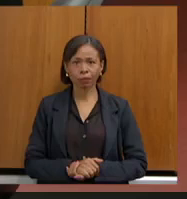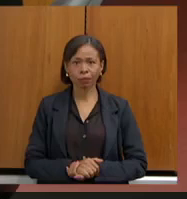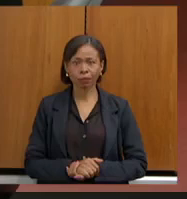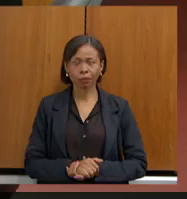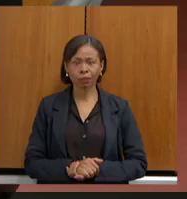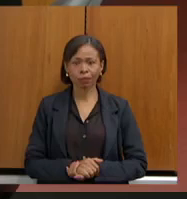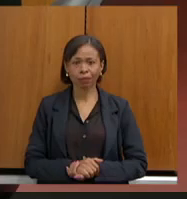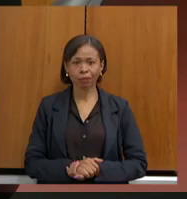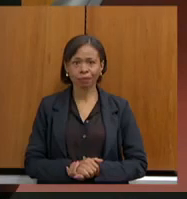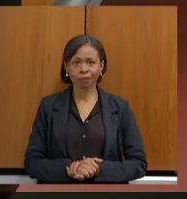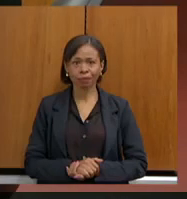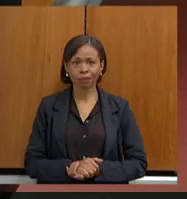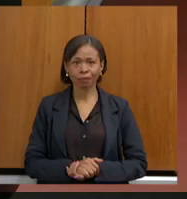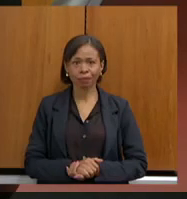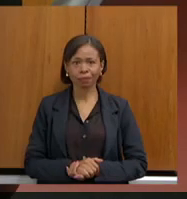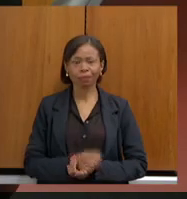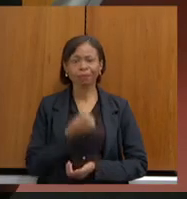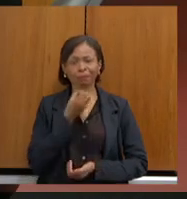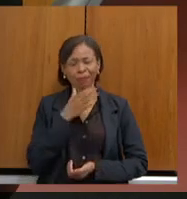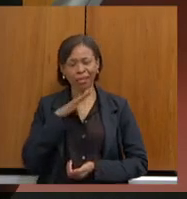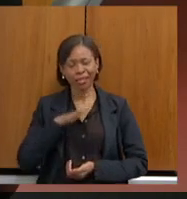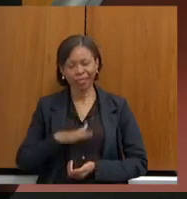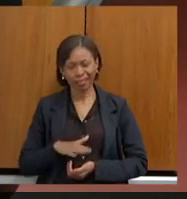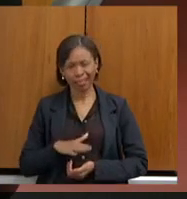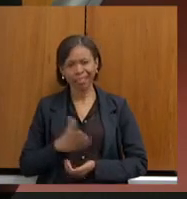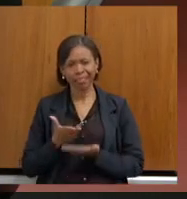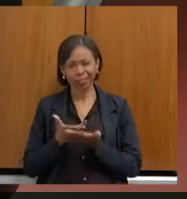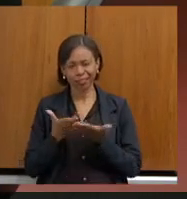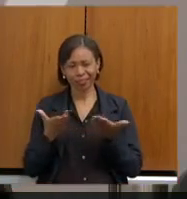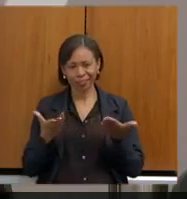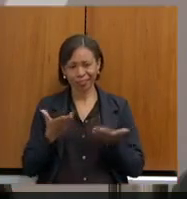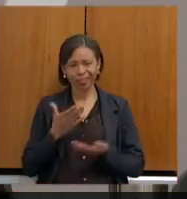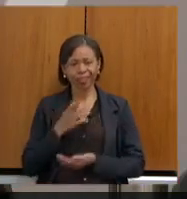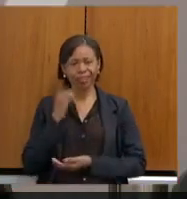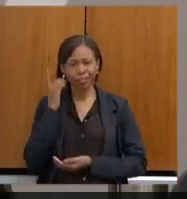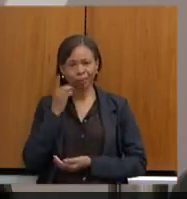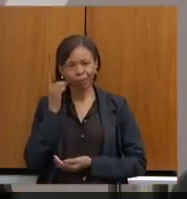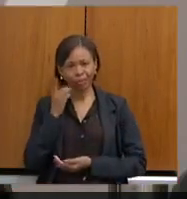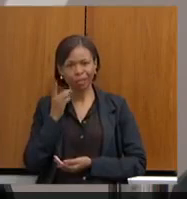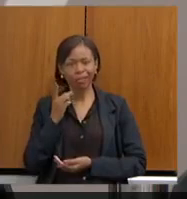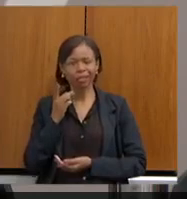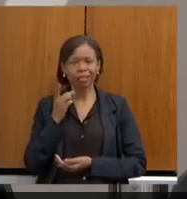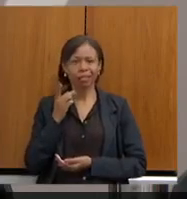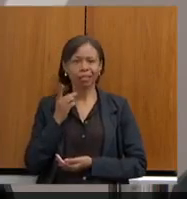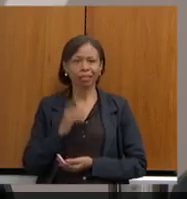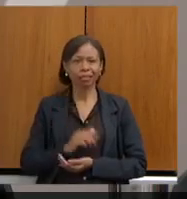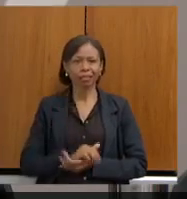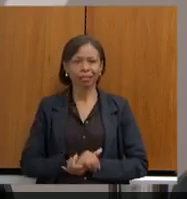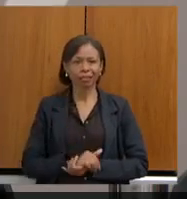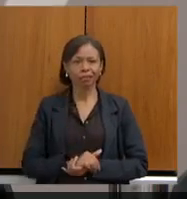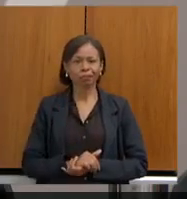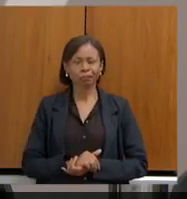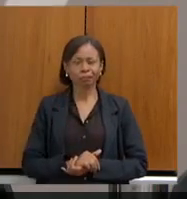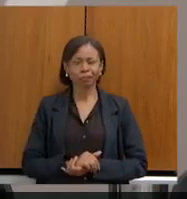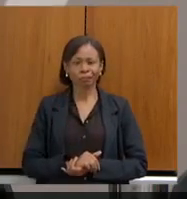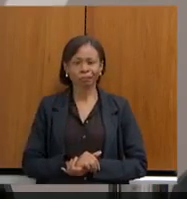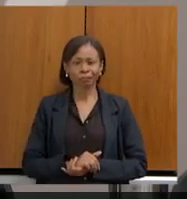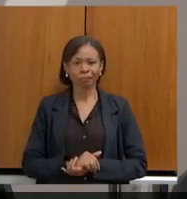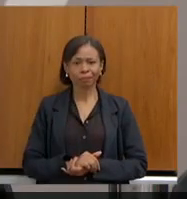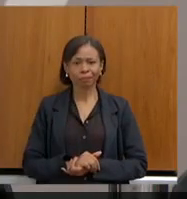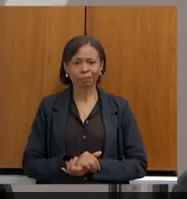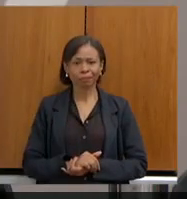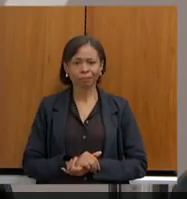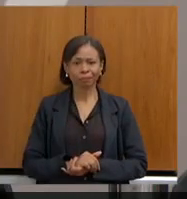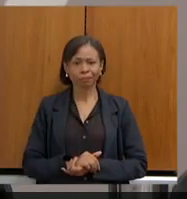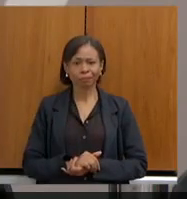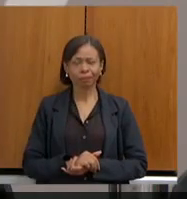Deputado João Leite Deputado sargento Rodrigues Deputado João Leite Ana Paula Deputado Bruno Henrique Deputado de serviço e área e